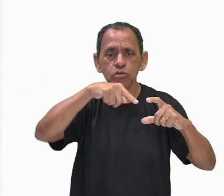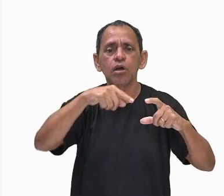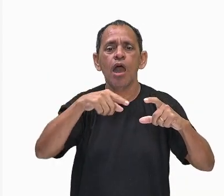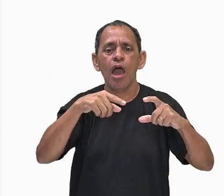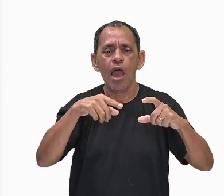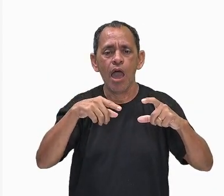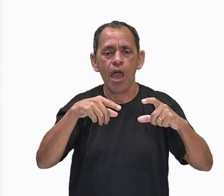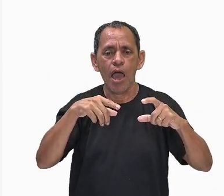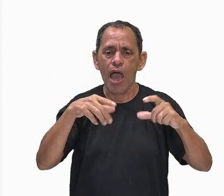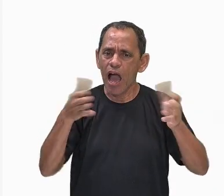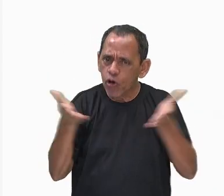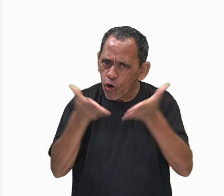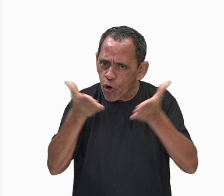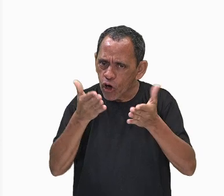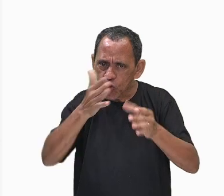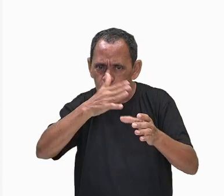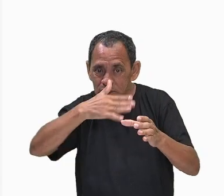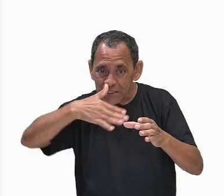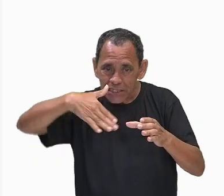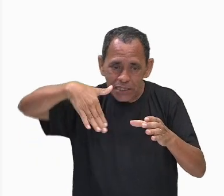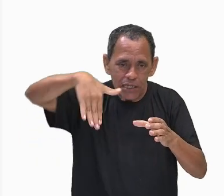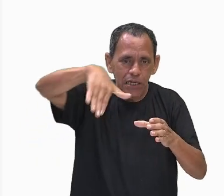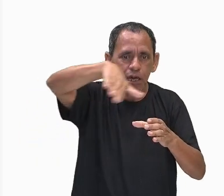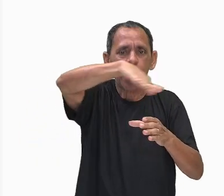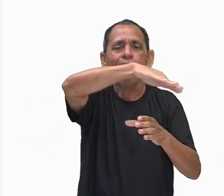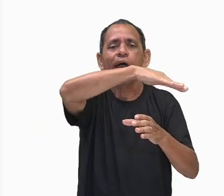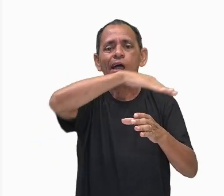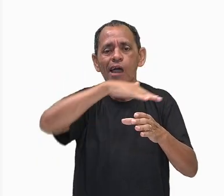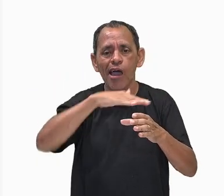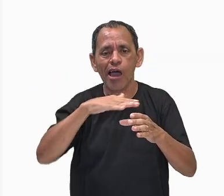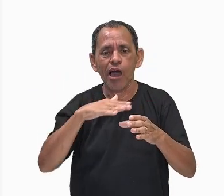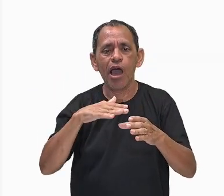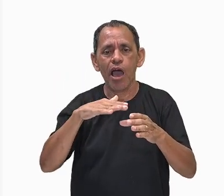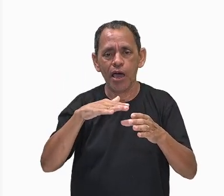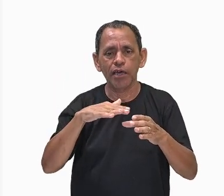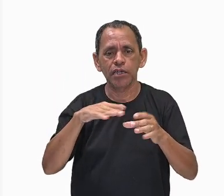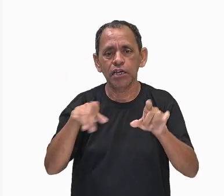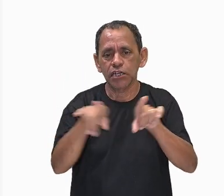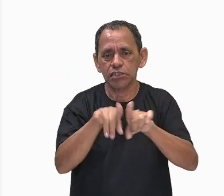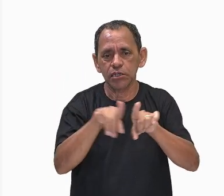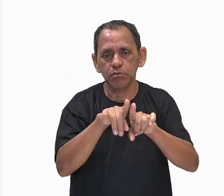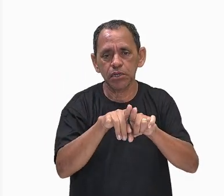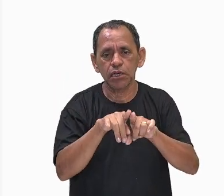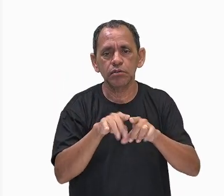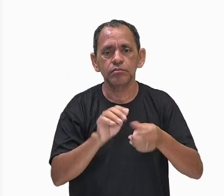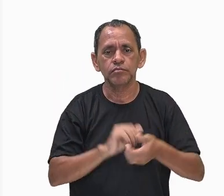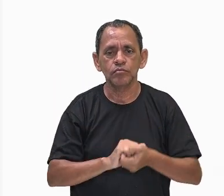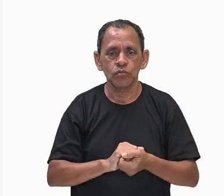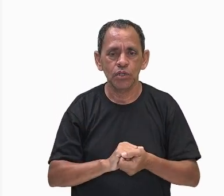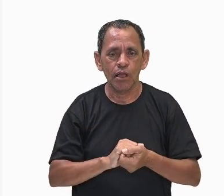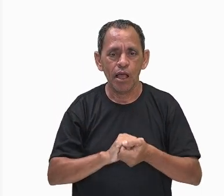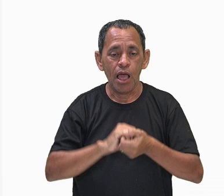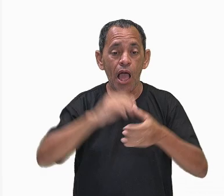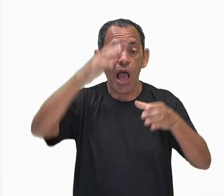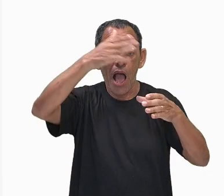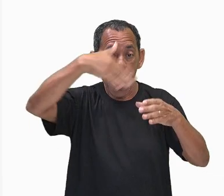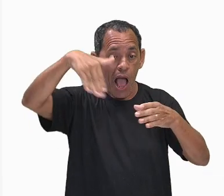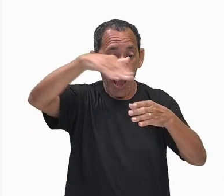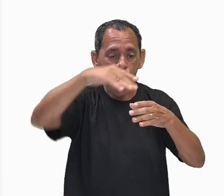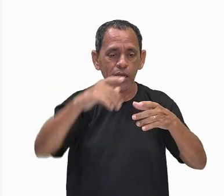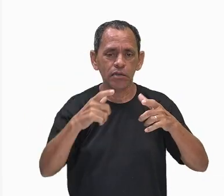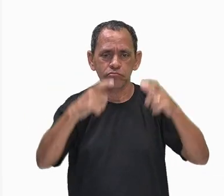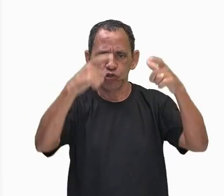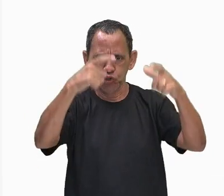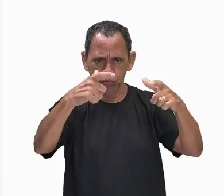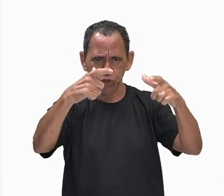A área lateral do cilindro, tá? E também as áreas das bases. Então são